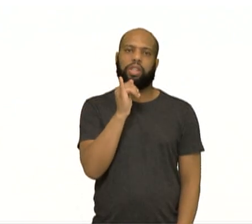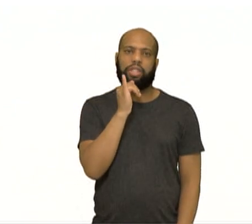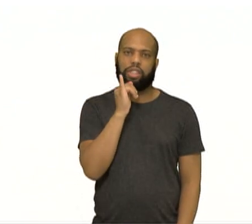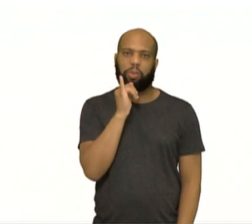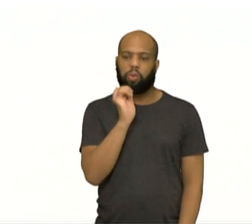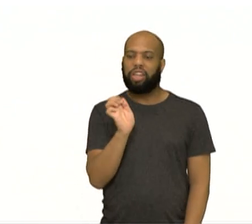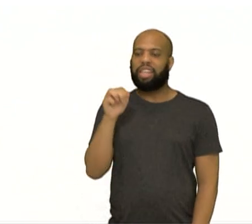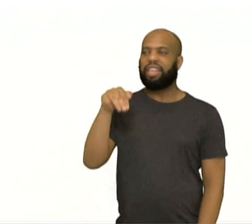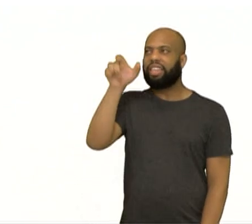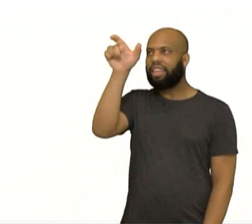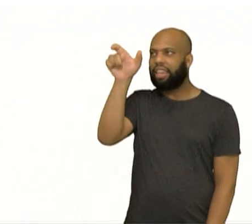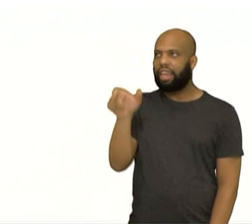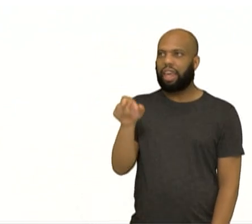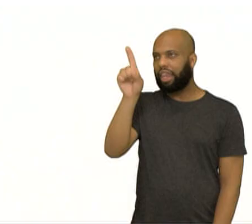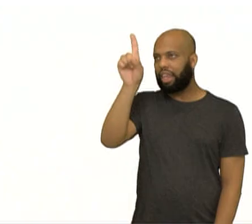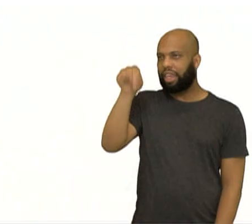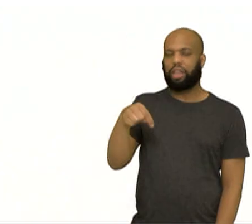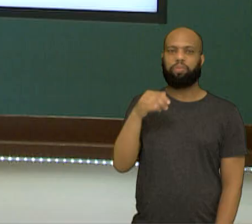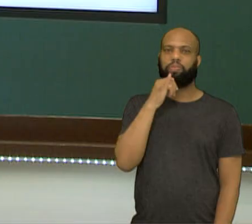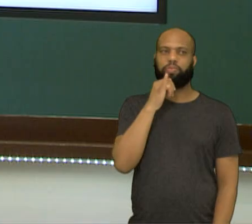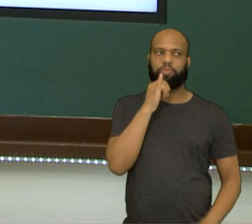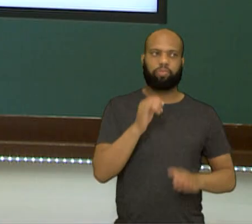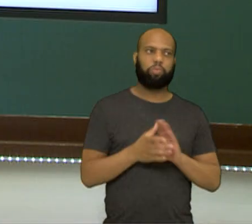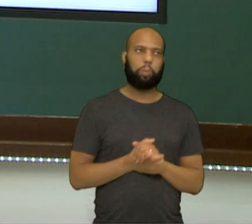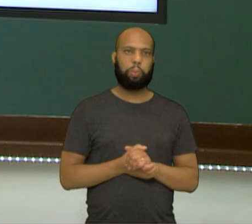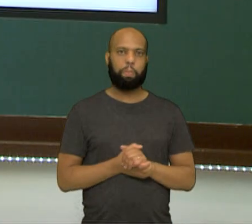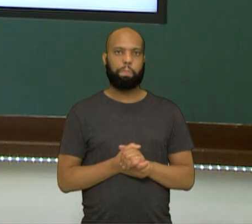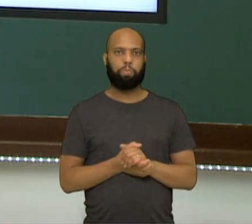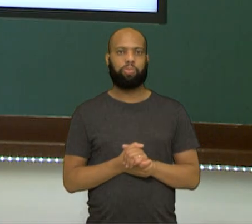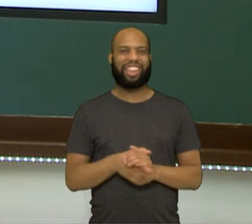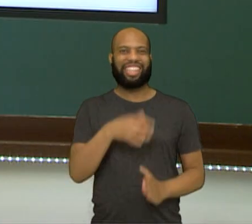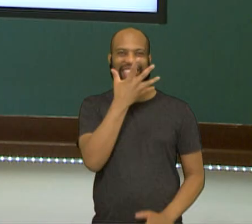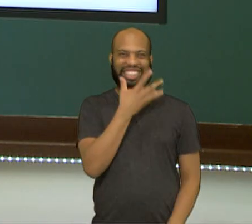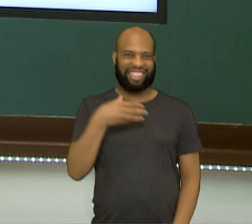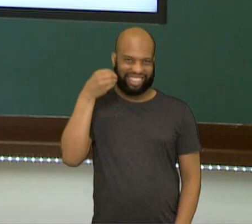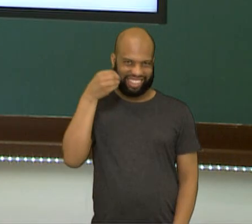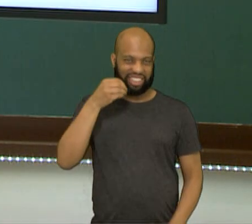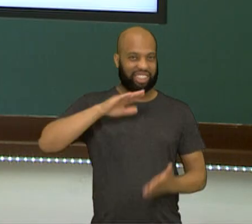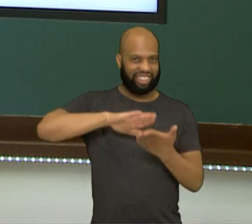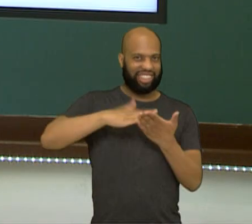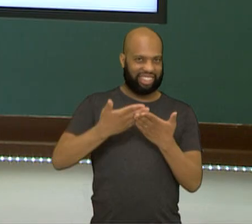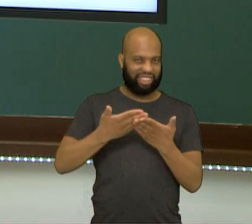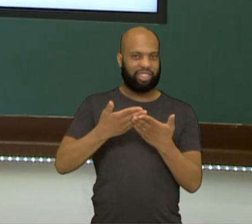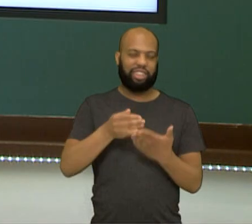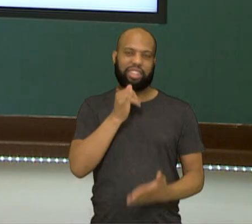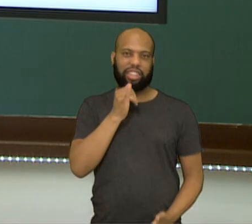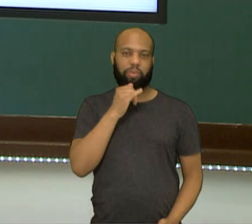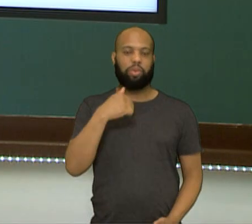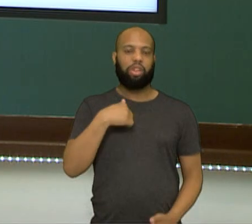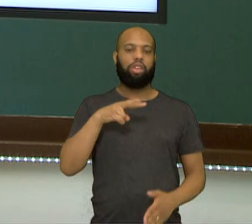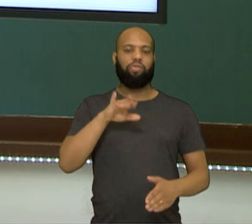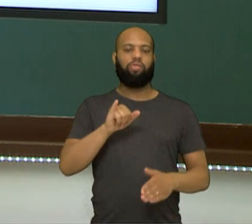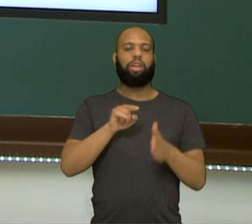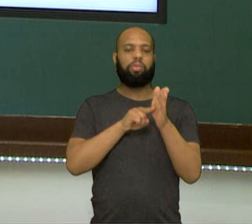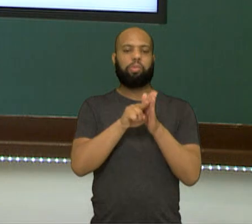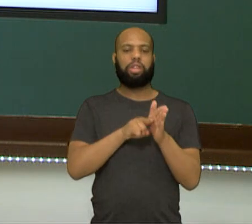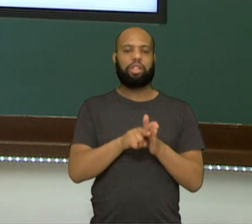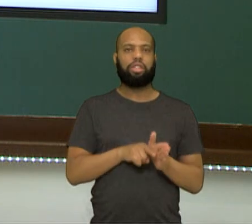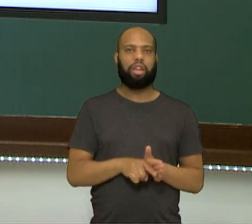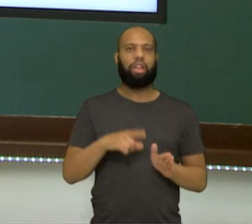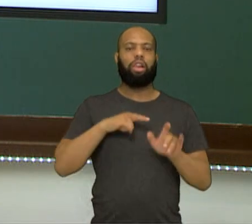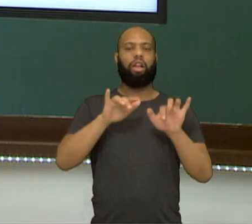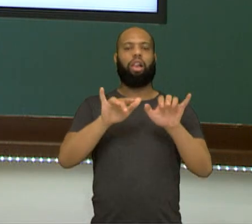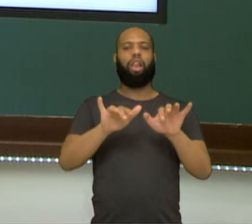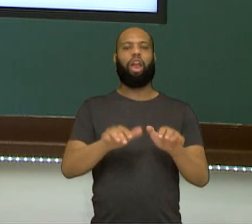buscar informações sobre quem? Ah, já sei. Natan, o intérprete. Eu vou digitar, vou pesquisar lá nos motores